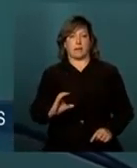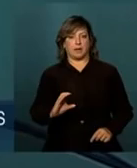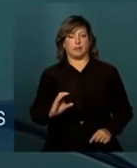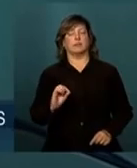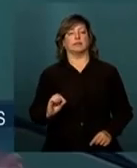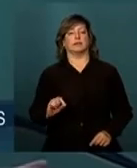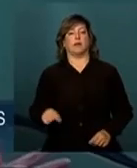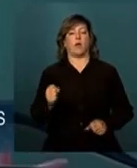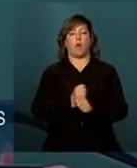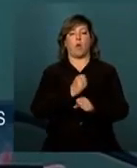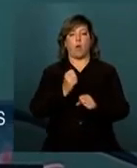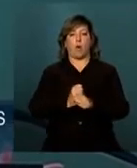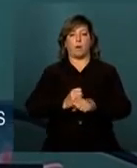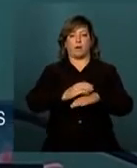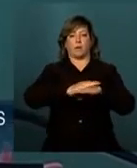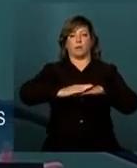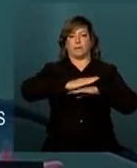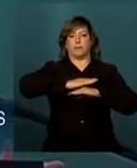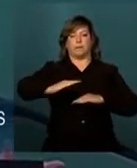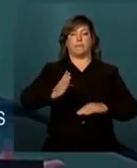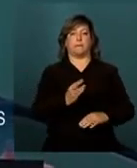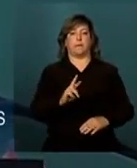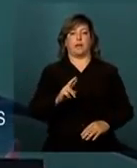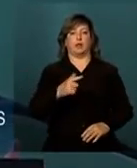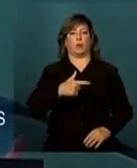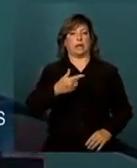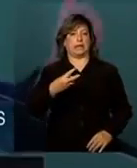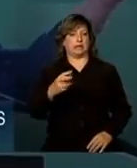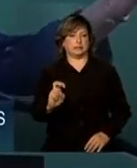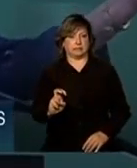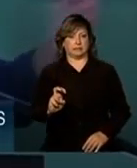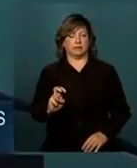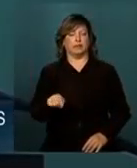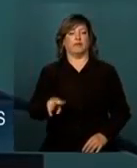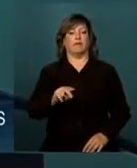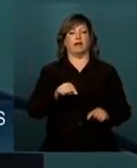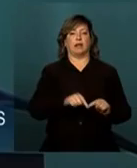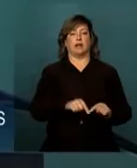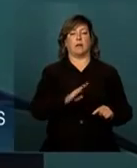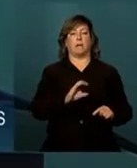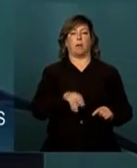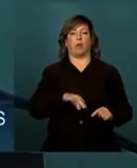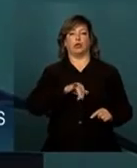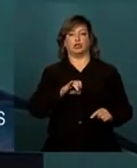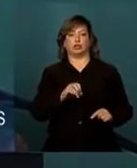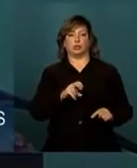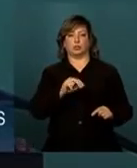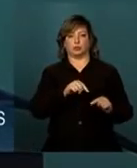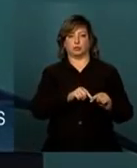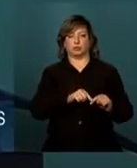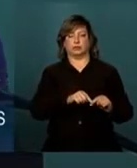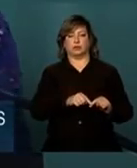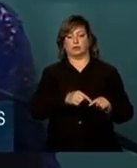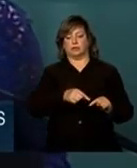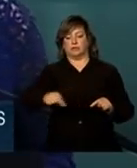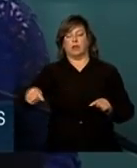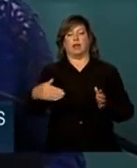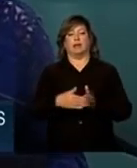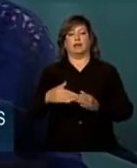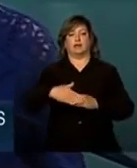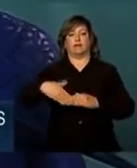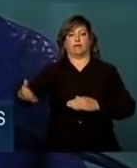de pavimentação do trecho da BR-235, que vai de Bom Jesus lá à divisa